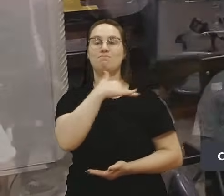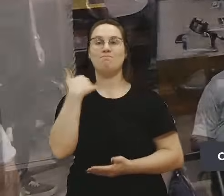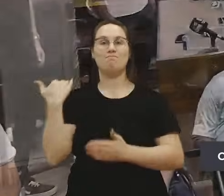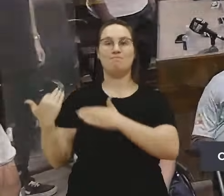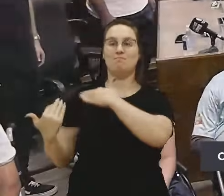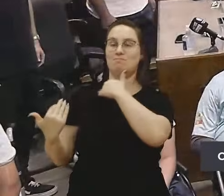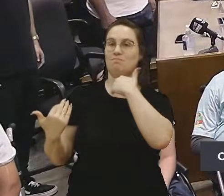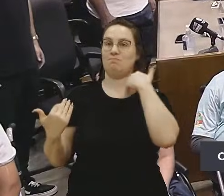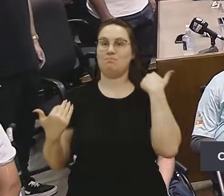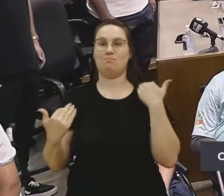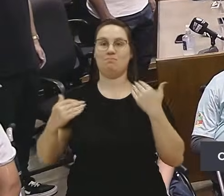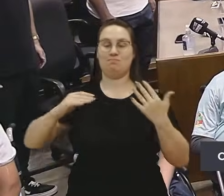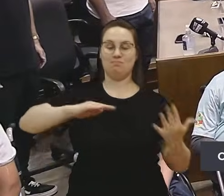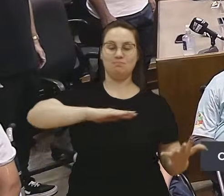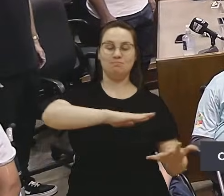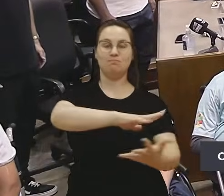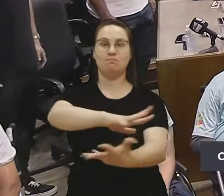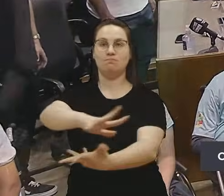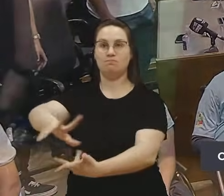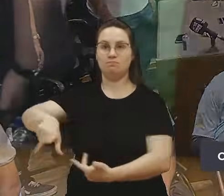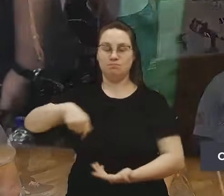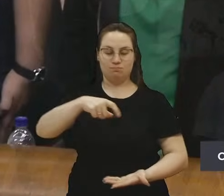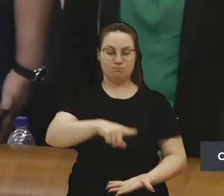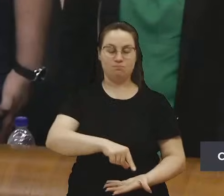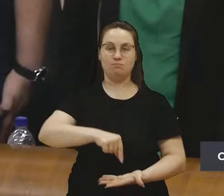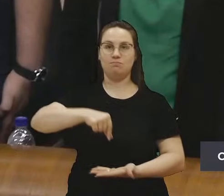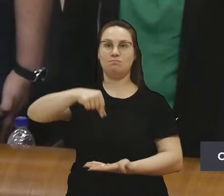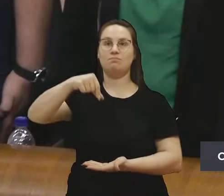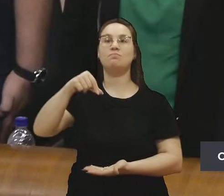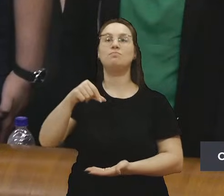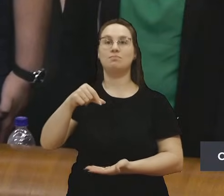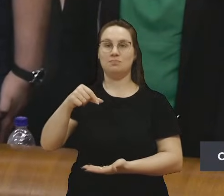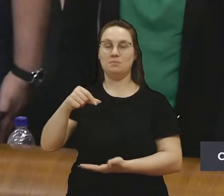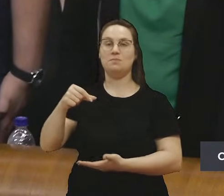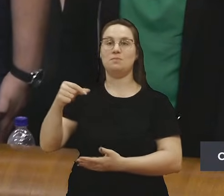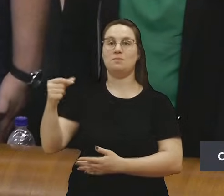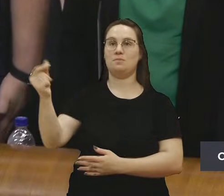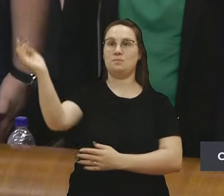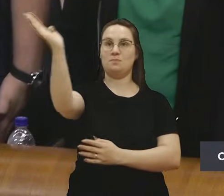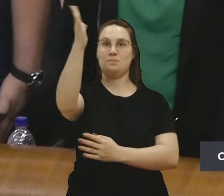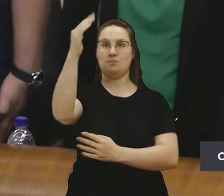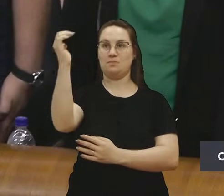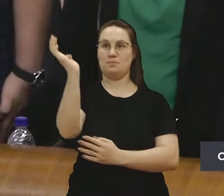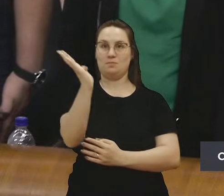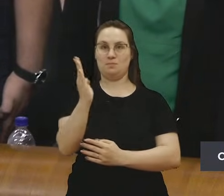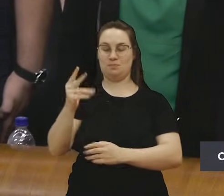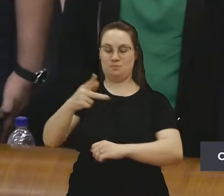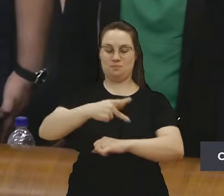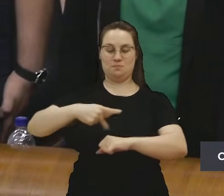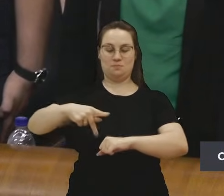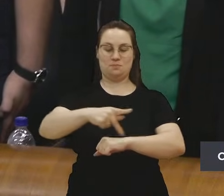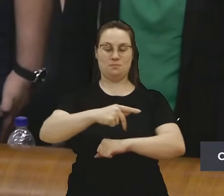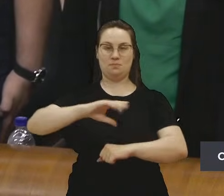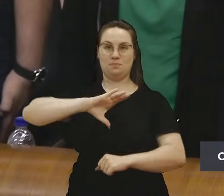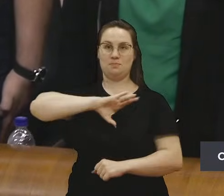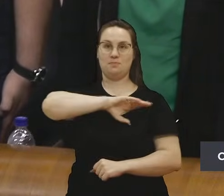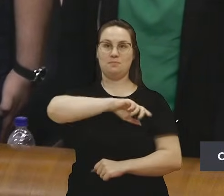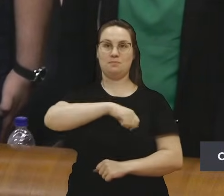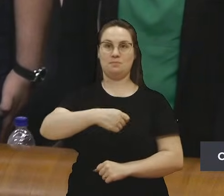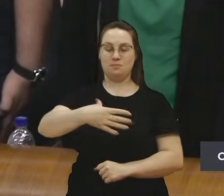te adora a própria morte. Terra dourada, entre outras vilas tem Brasil, a